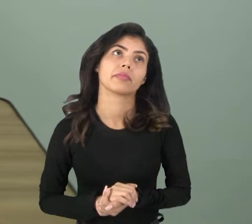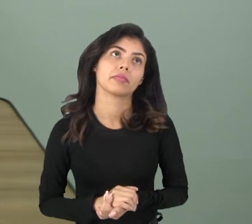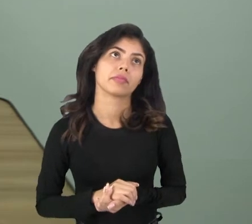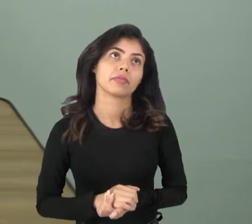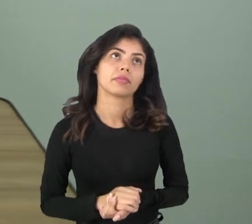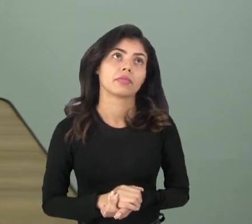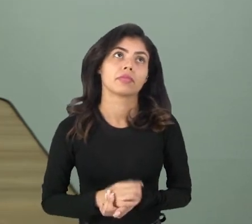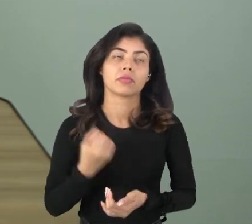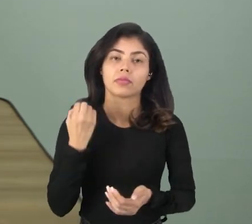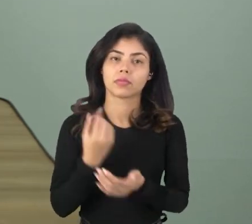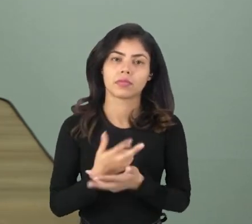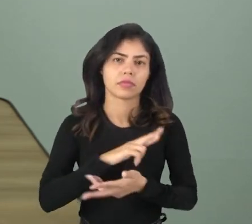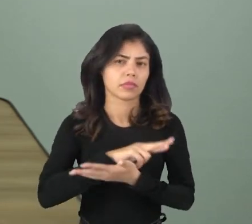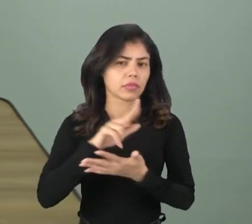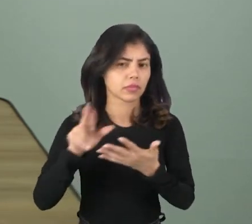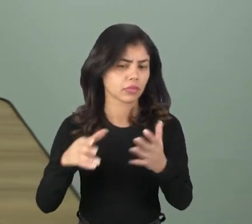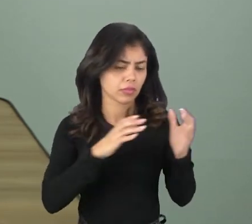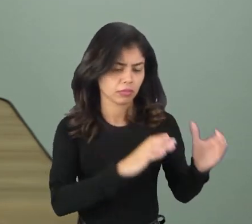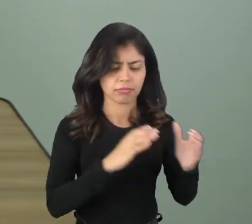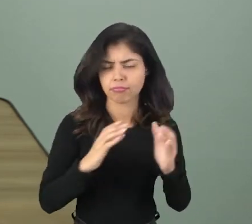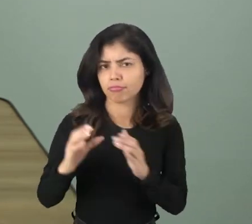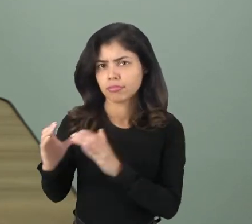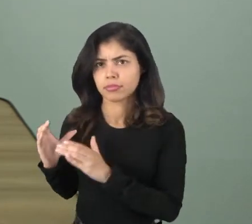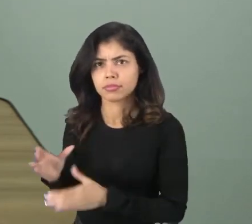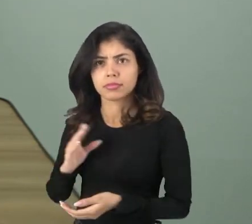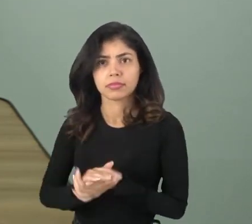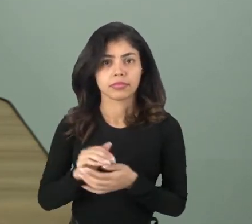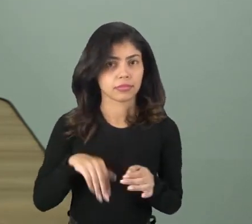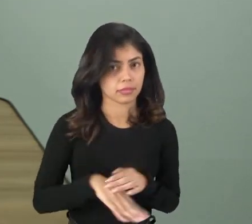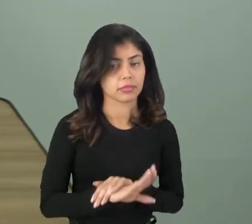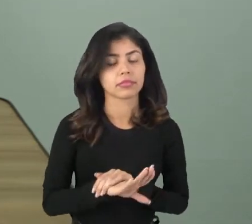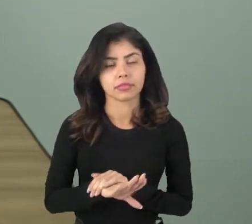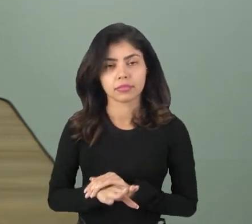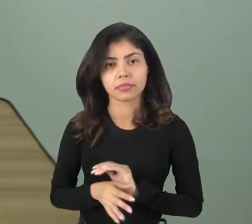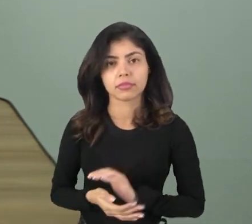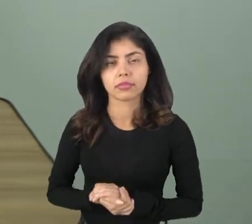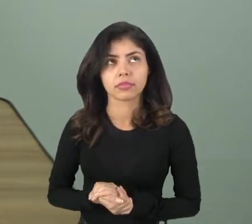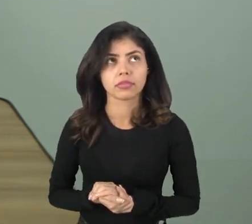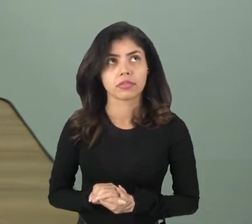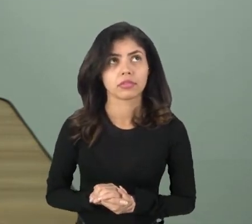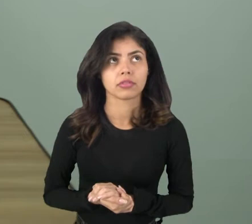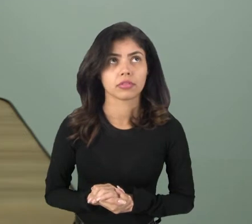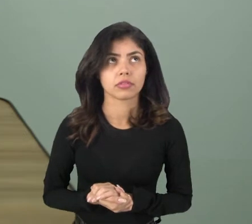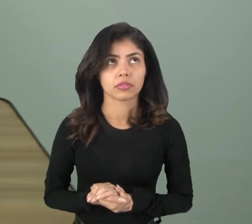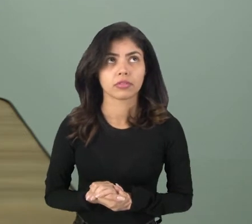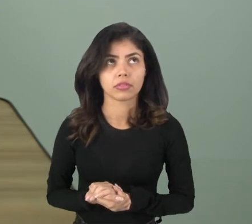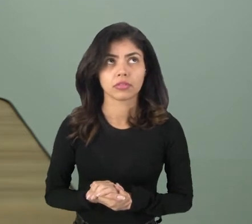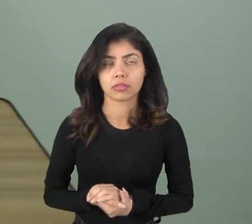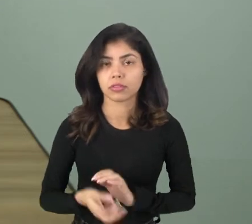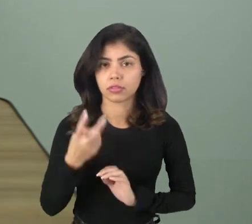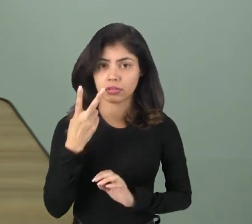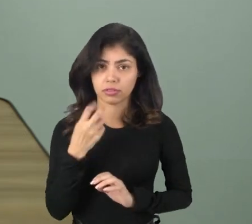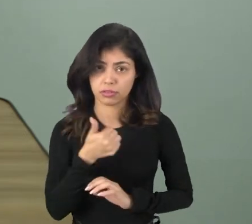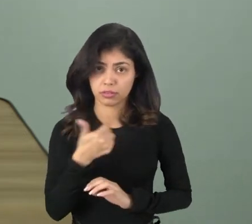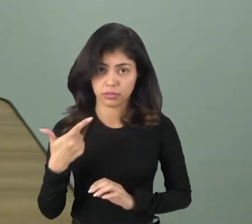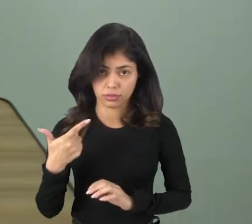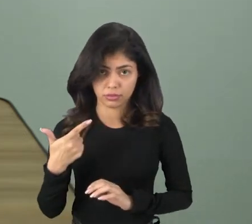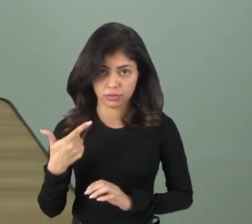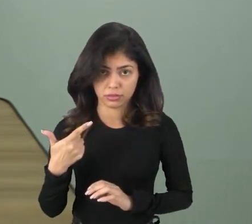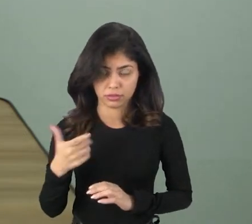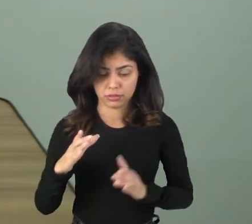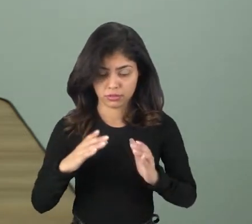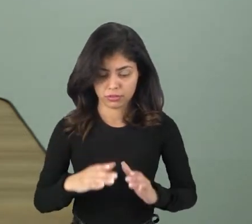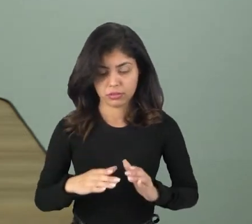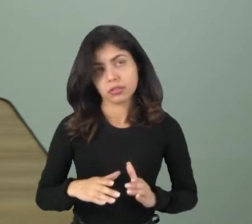na sorveteria e comprou vários potes de sorvete para colocar no seu congelador. Ela comprou 12 potes